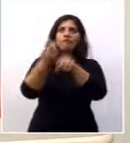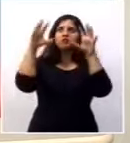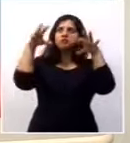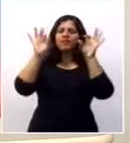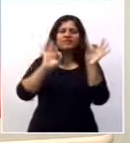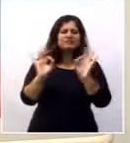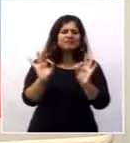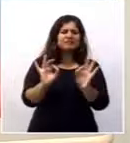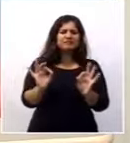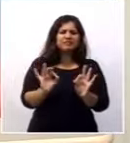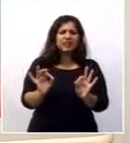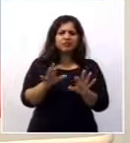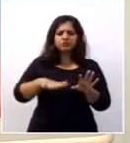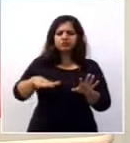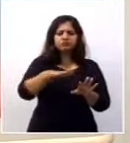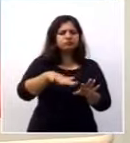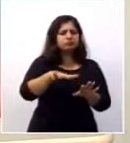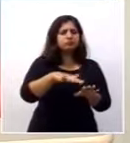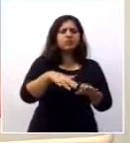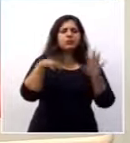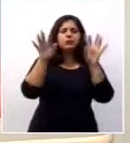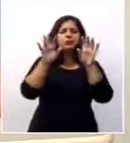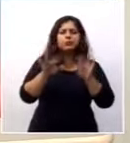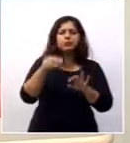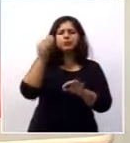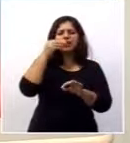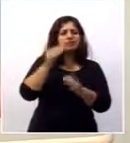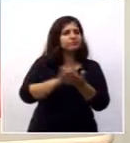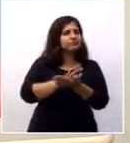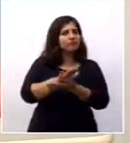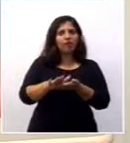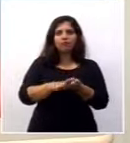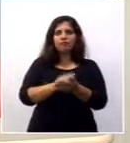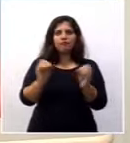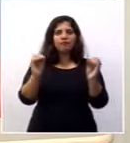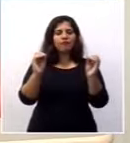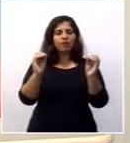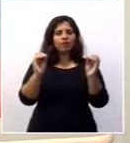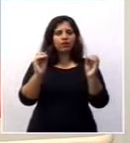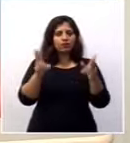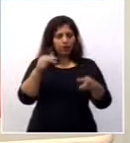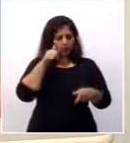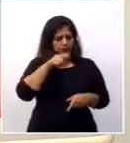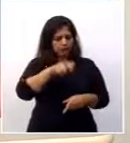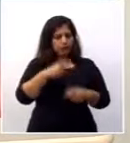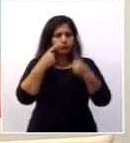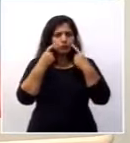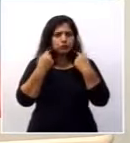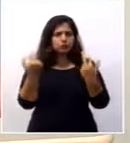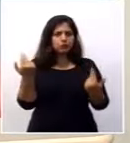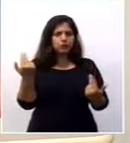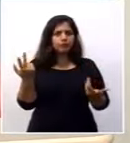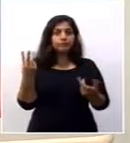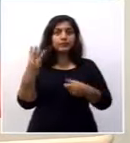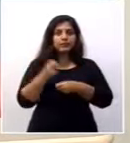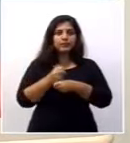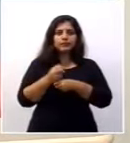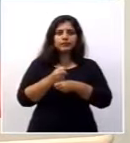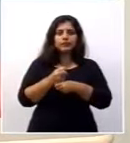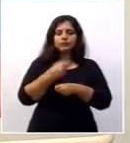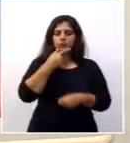Não chovia mais na região, nem garoa, nada. E a criança também não chorava. Nesses 3 anos, o Ezequiel